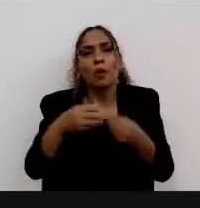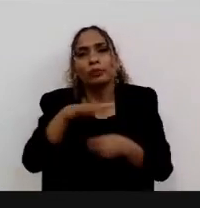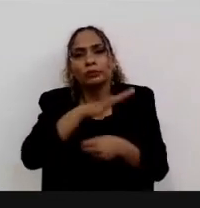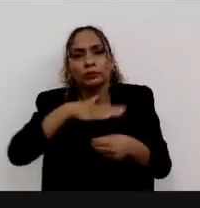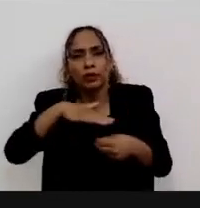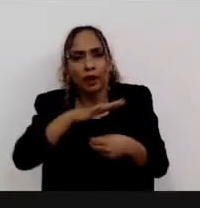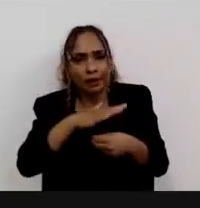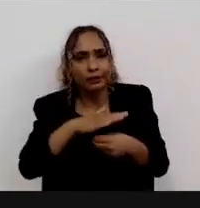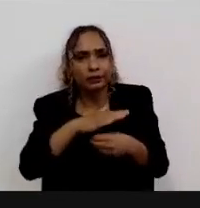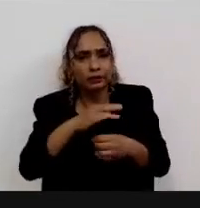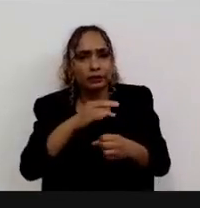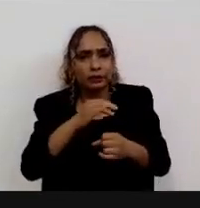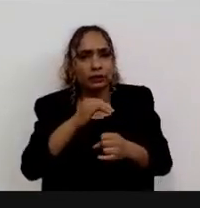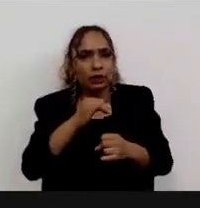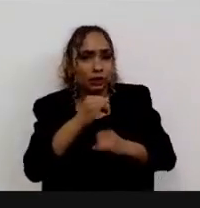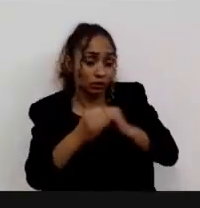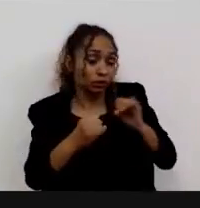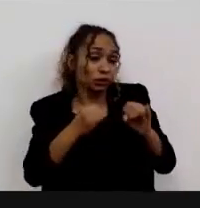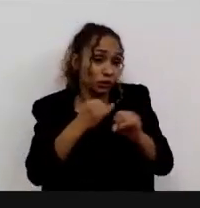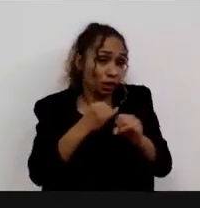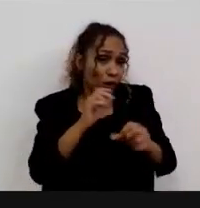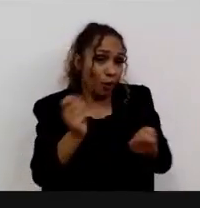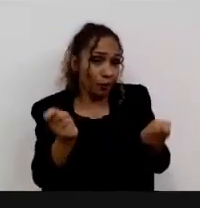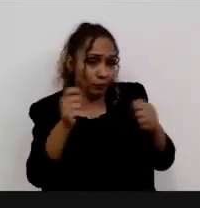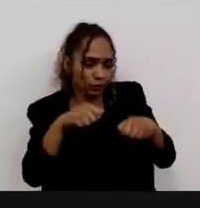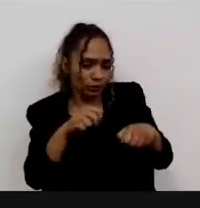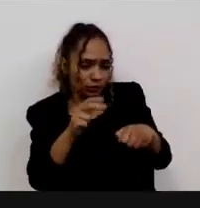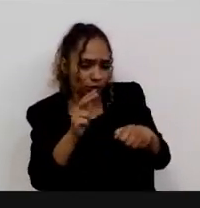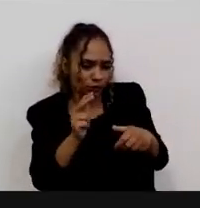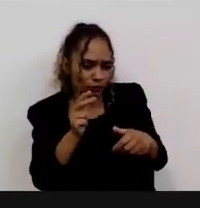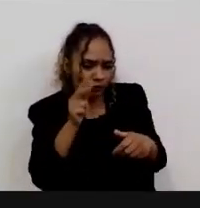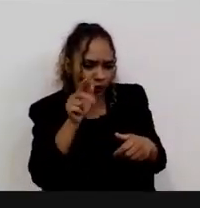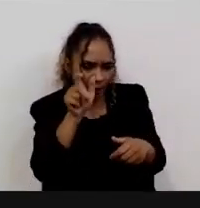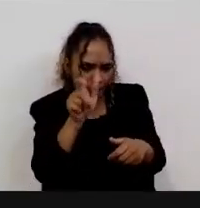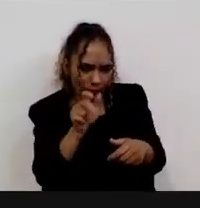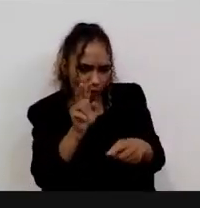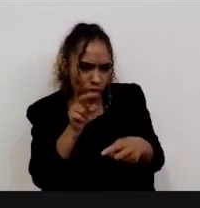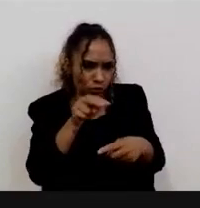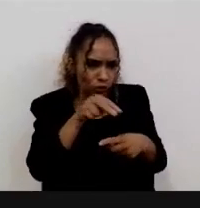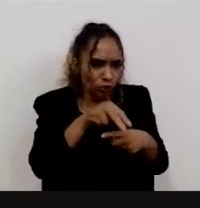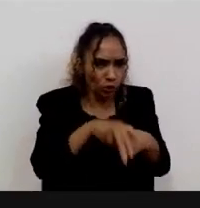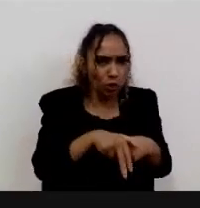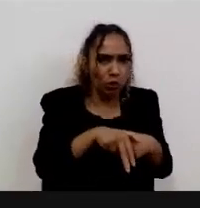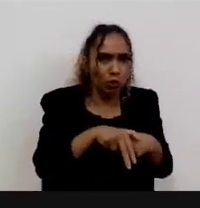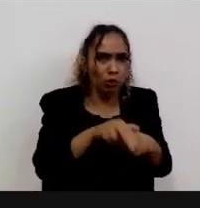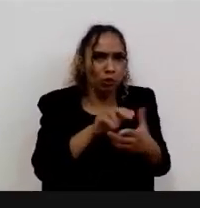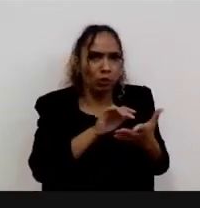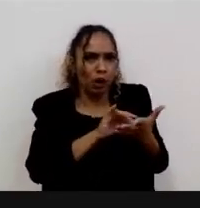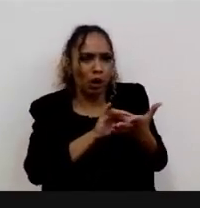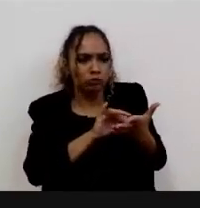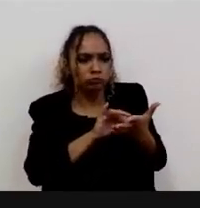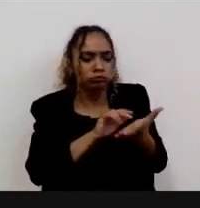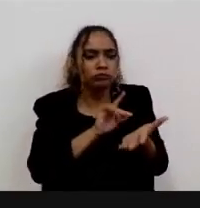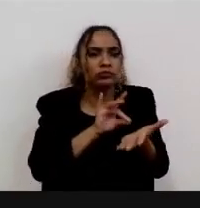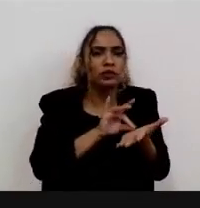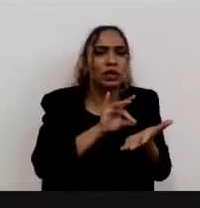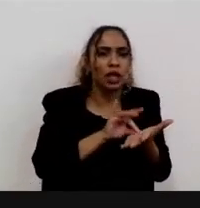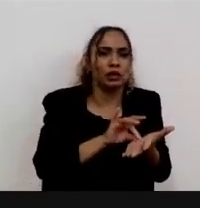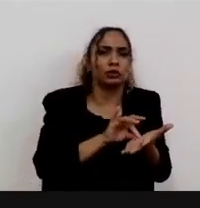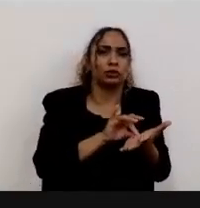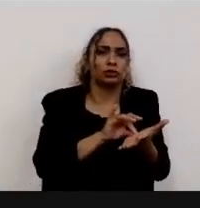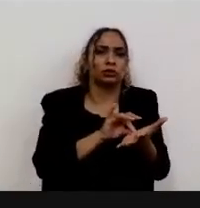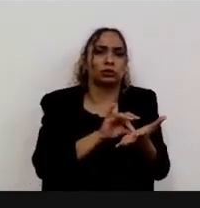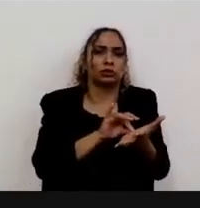ambiente virtual, onde você pode colocar a pessoa em condições de simulação da